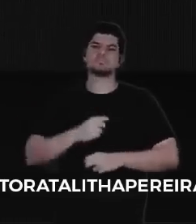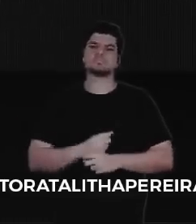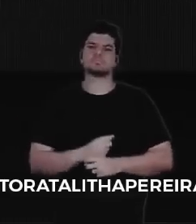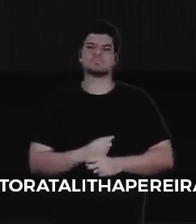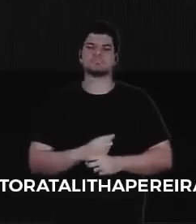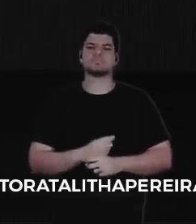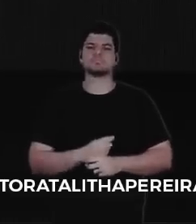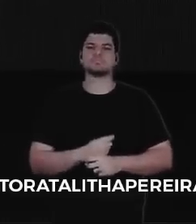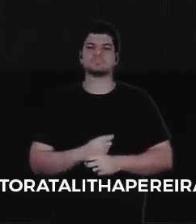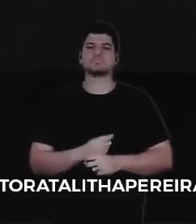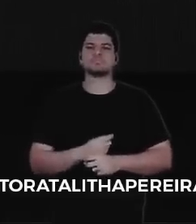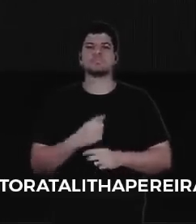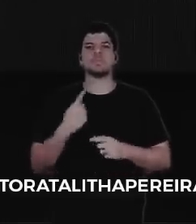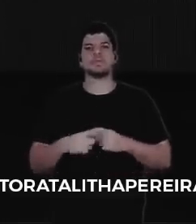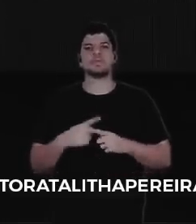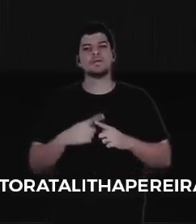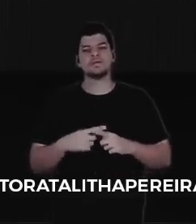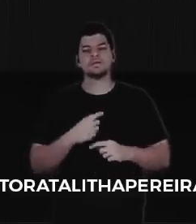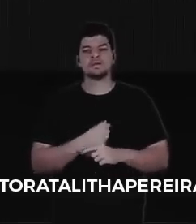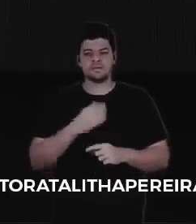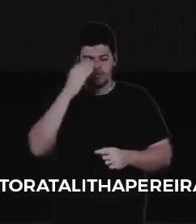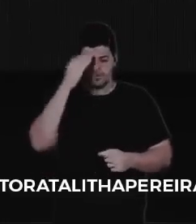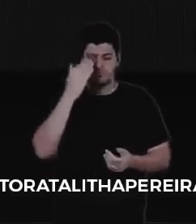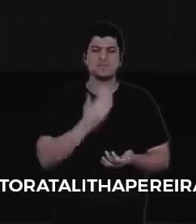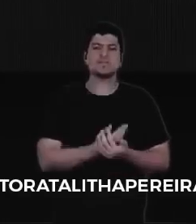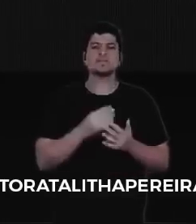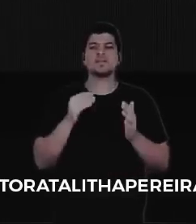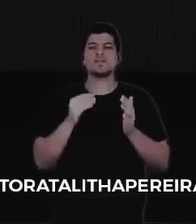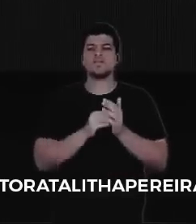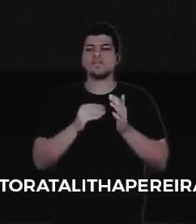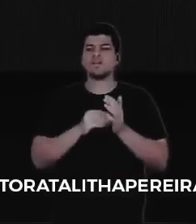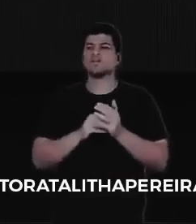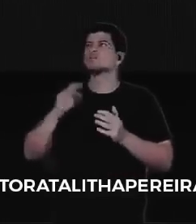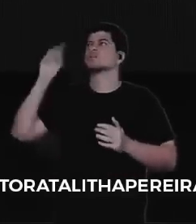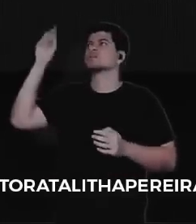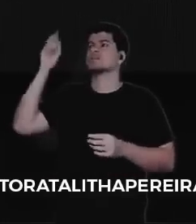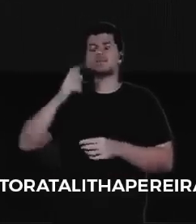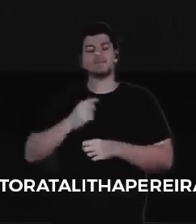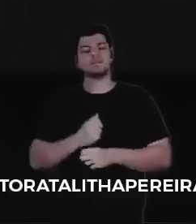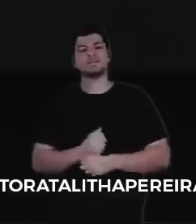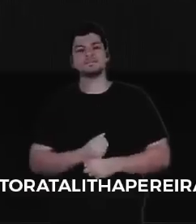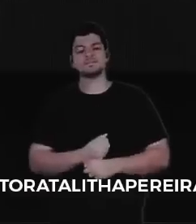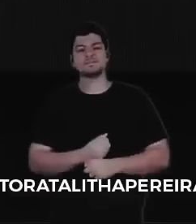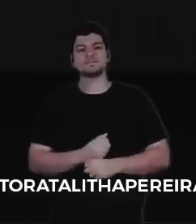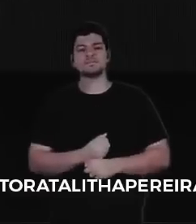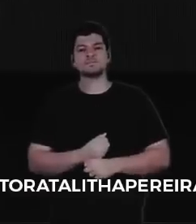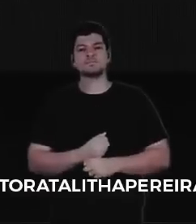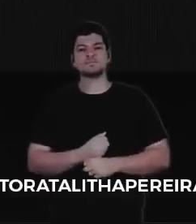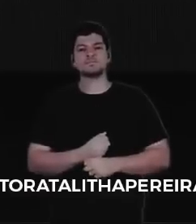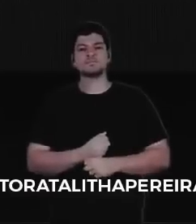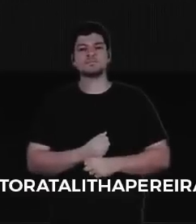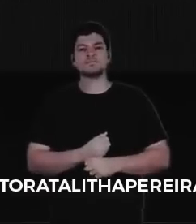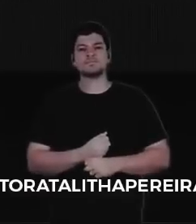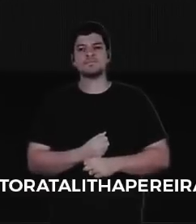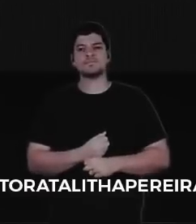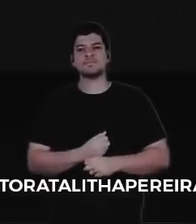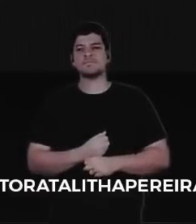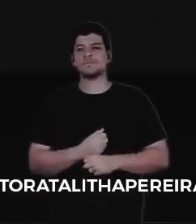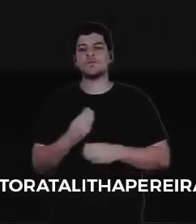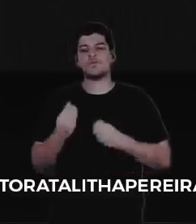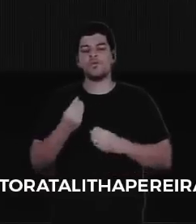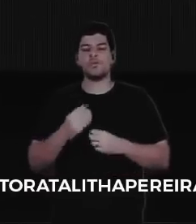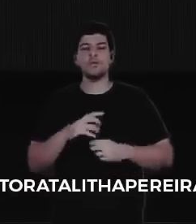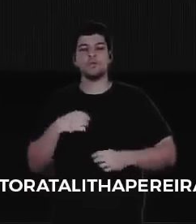Porque uma confiança sem limites em Deus nos traz alegria, nos traz